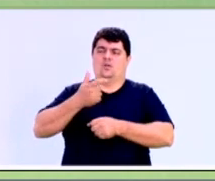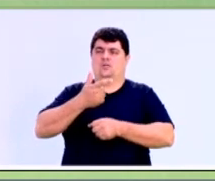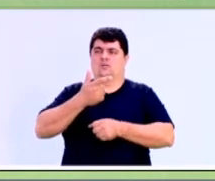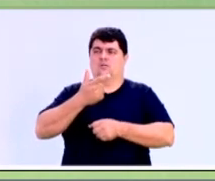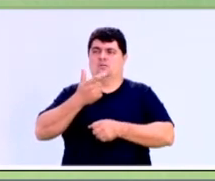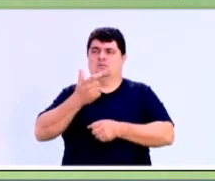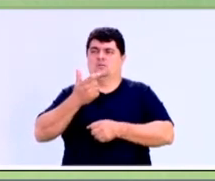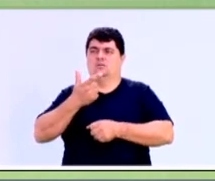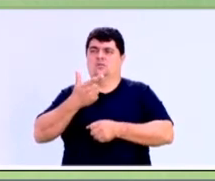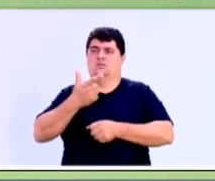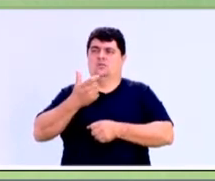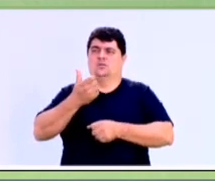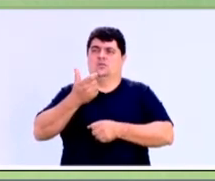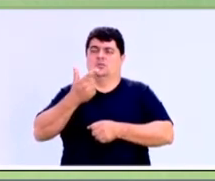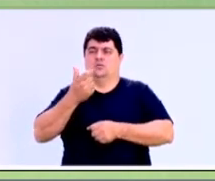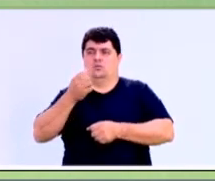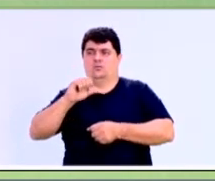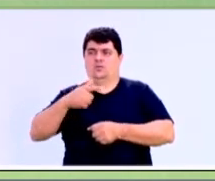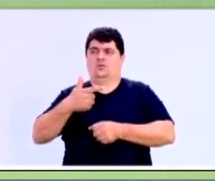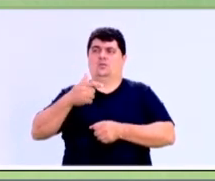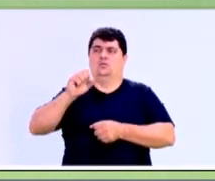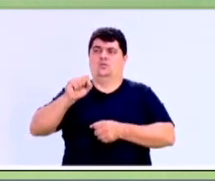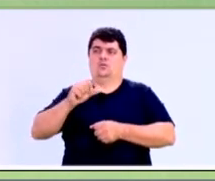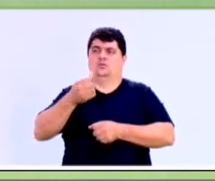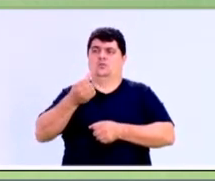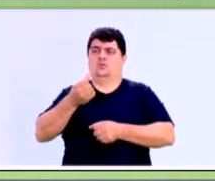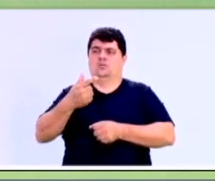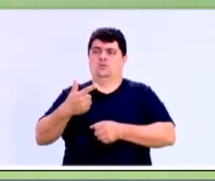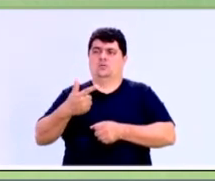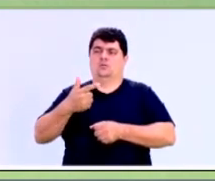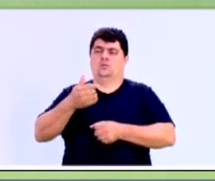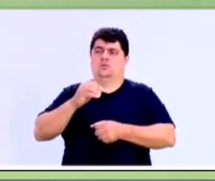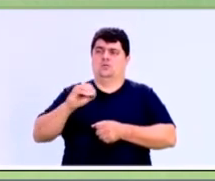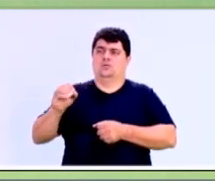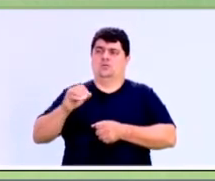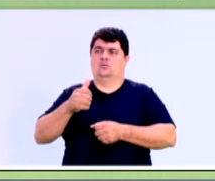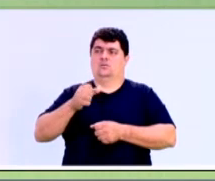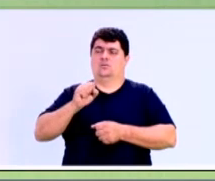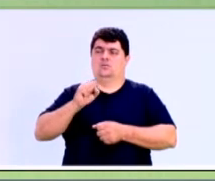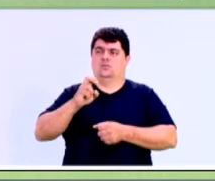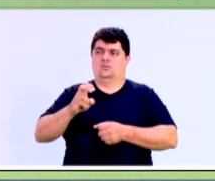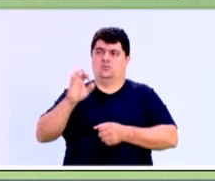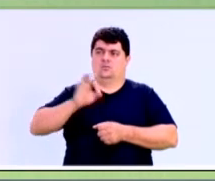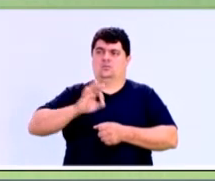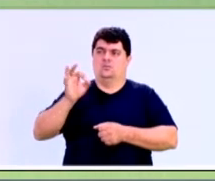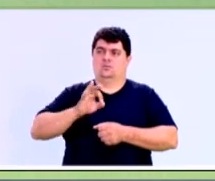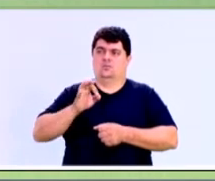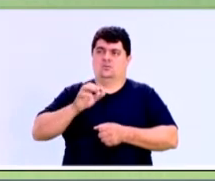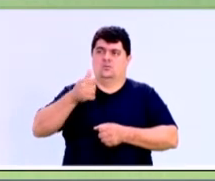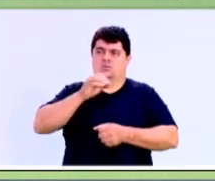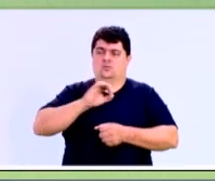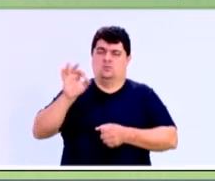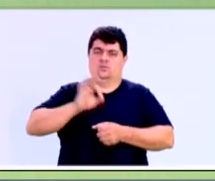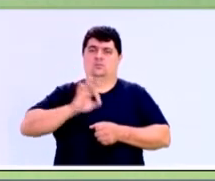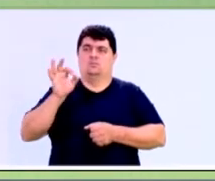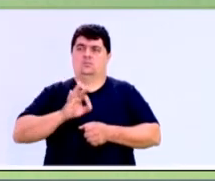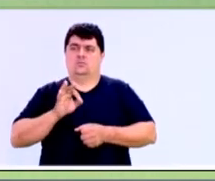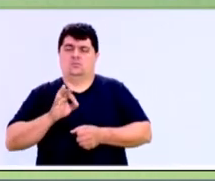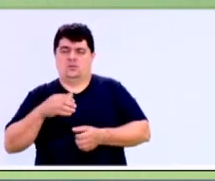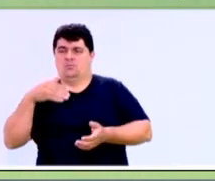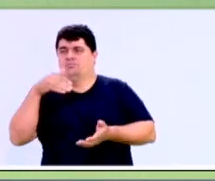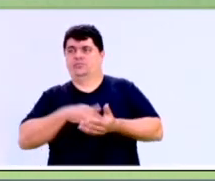aqui foi 62%, aqui foi 100%, aqui foi 85%. 100% aqui é o do